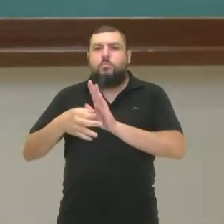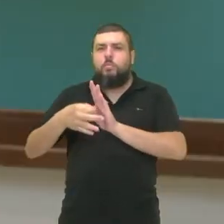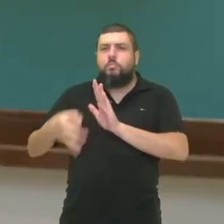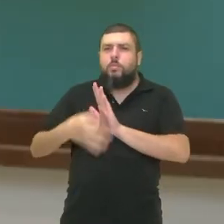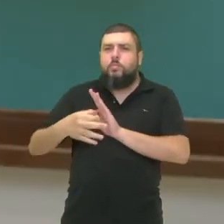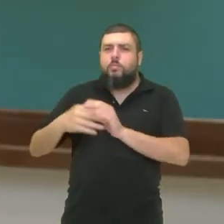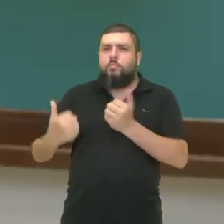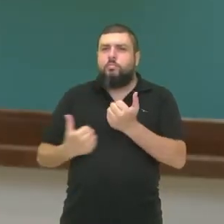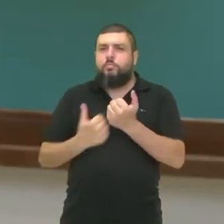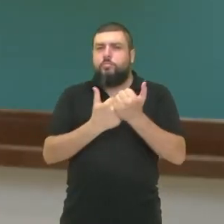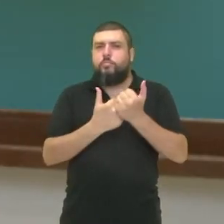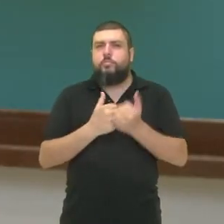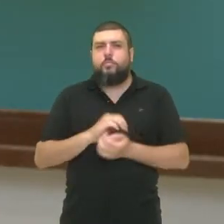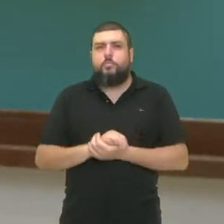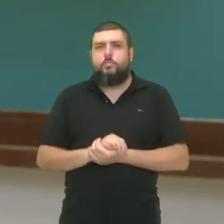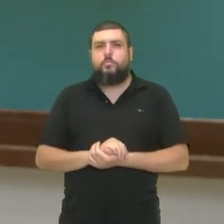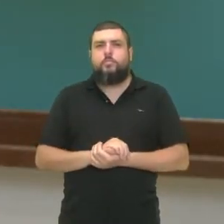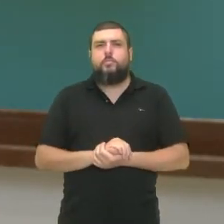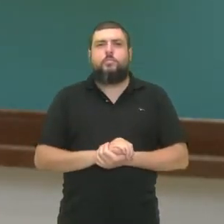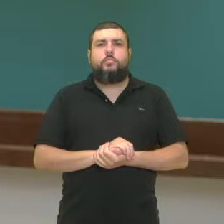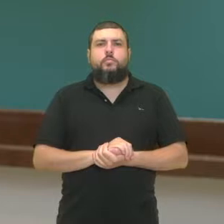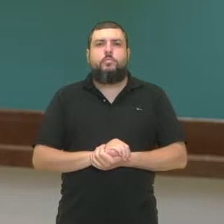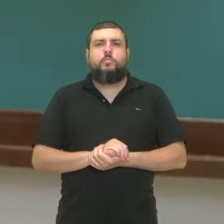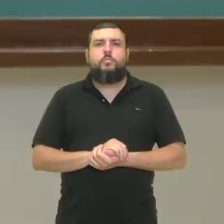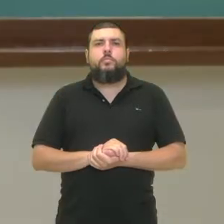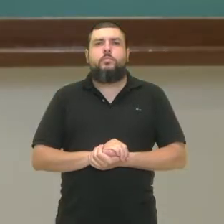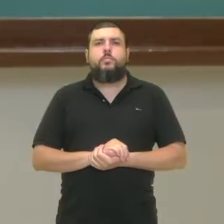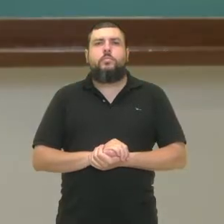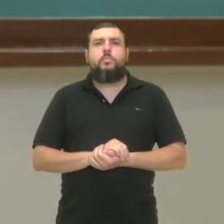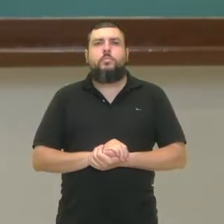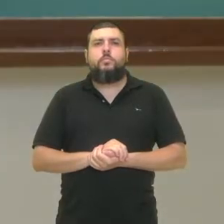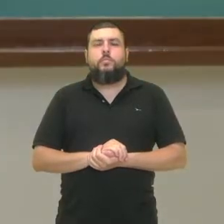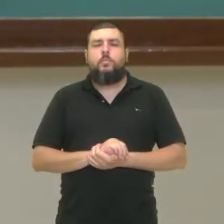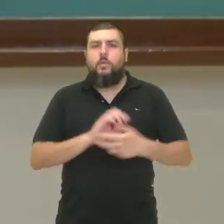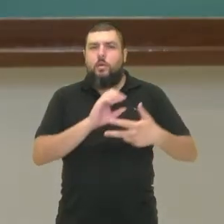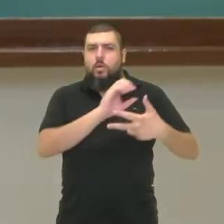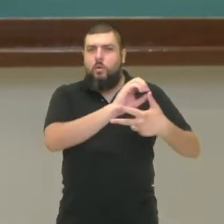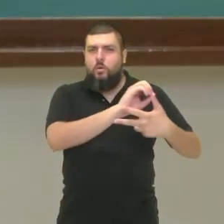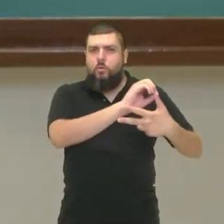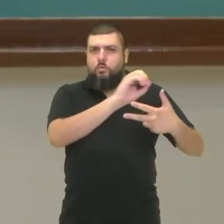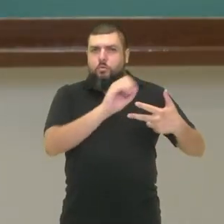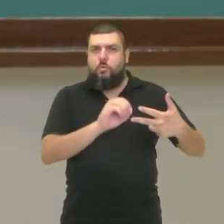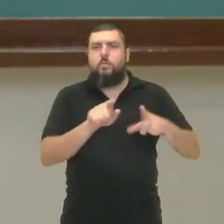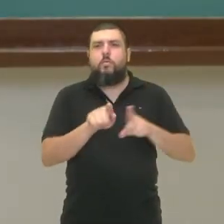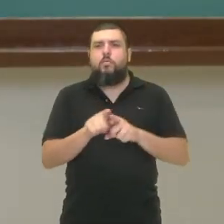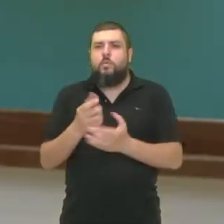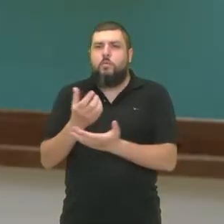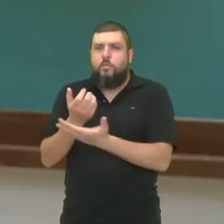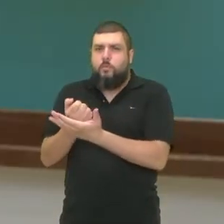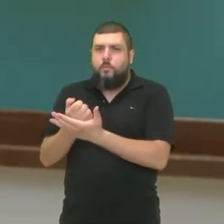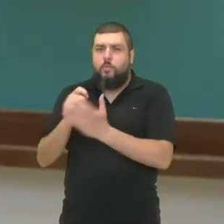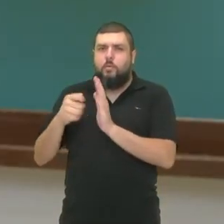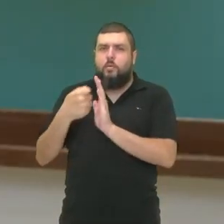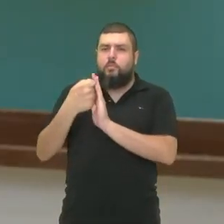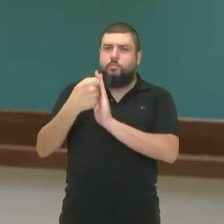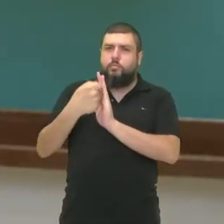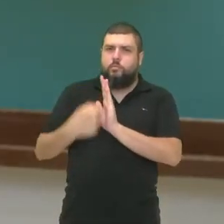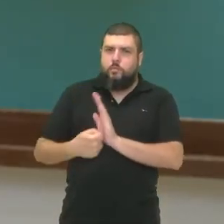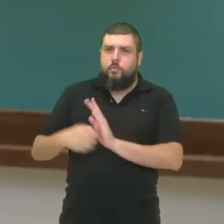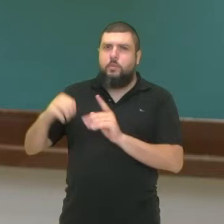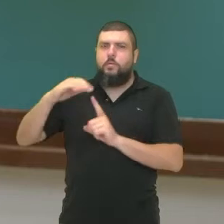texto dissertativo argumentativo. O Enem e o aplicativo Redação Paraná tem as redações do